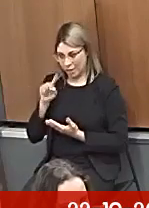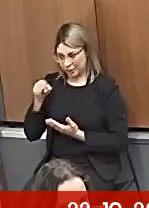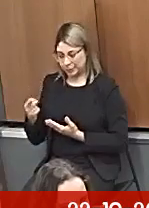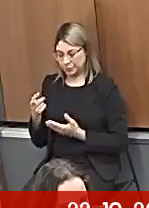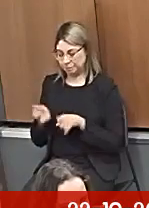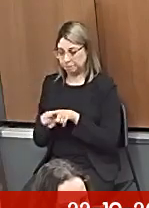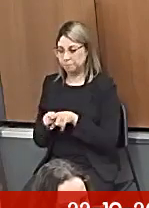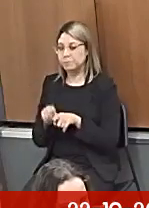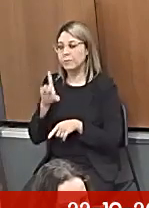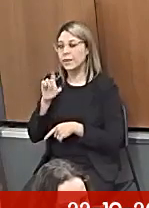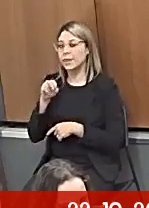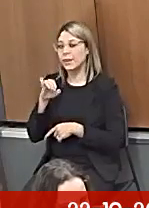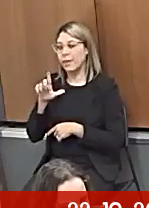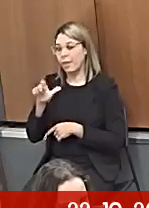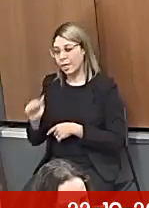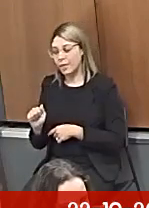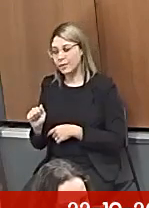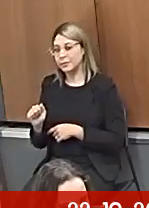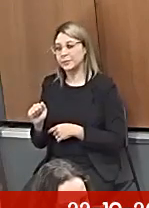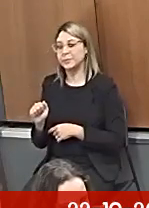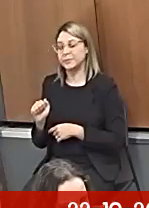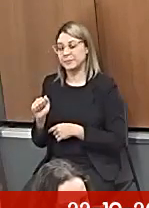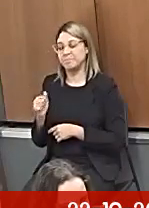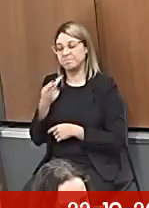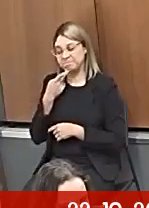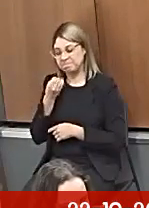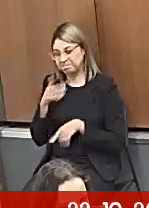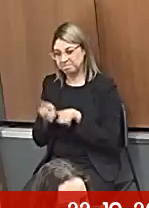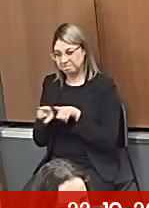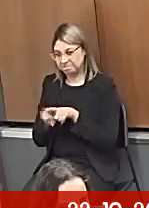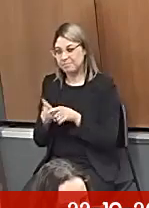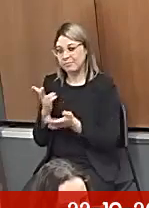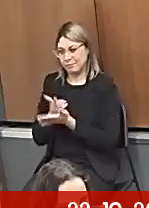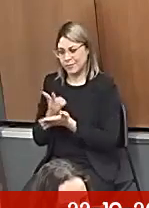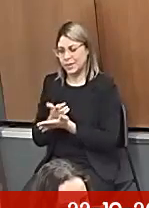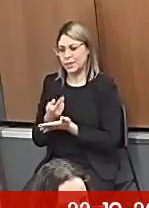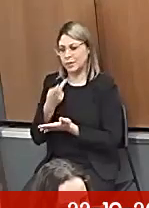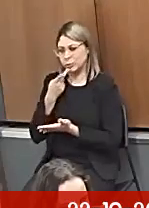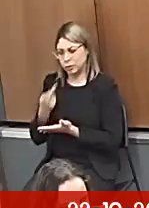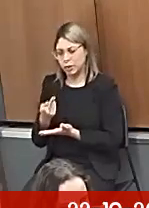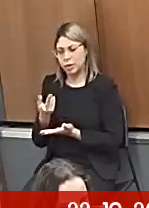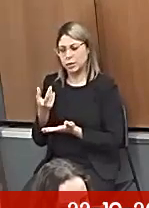adiante. A Daniela fez o uso muito bem da palavra, sempre muito crítica,